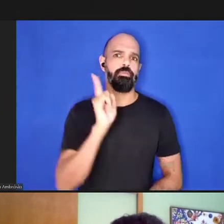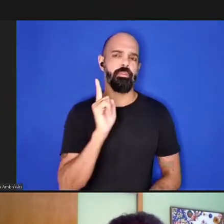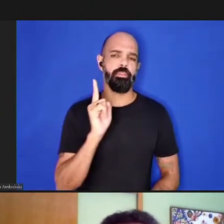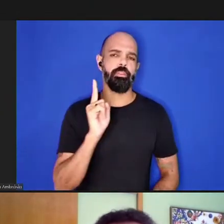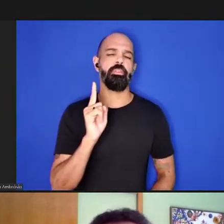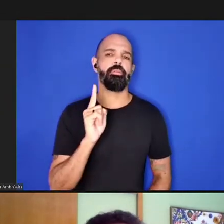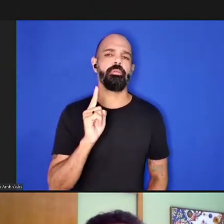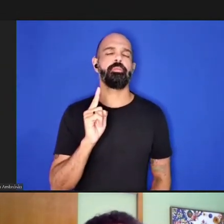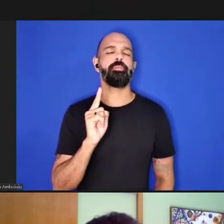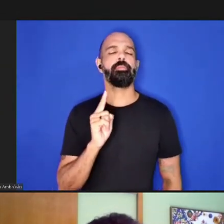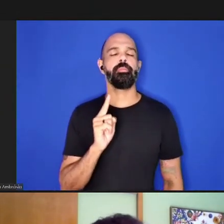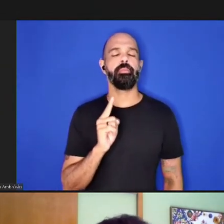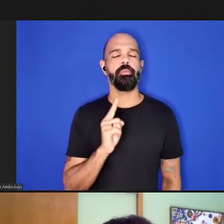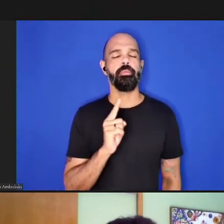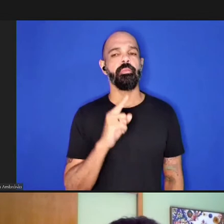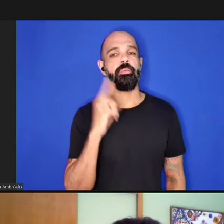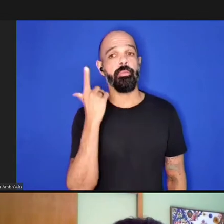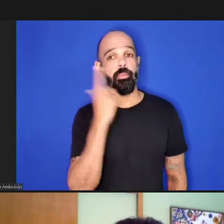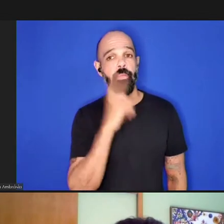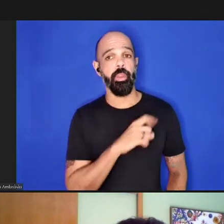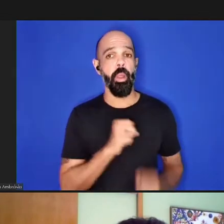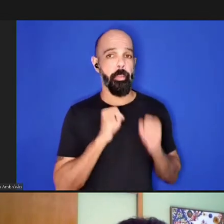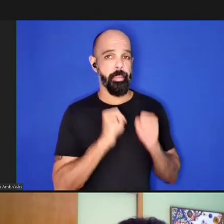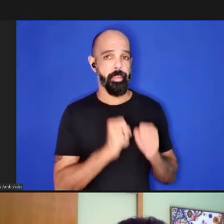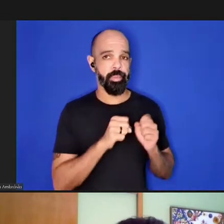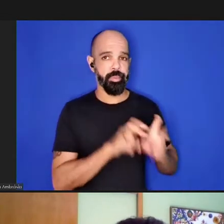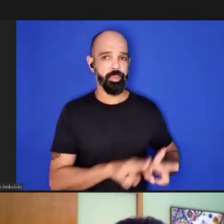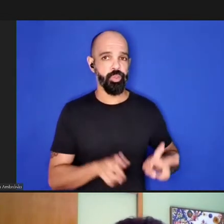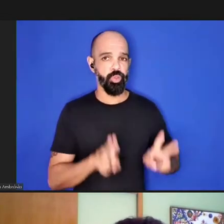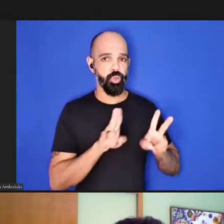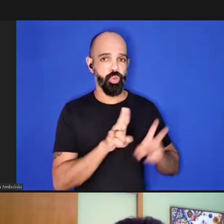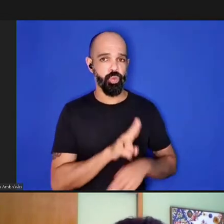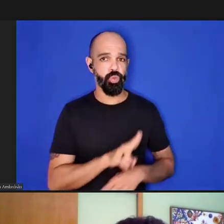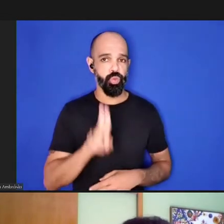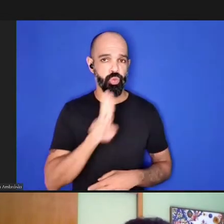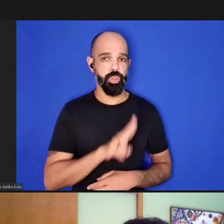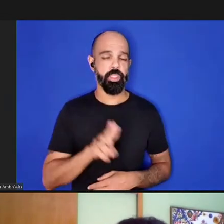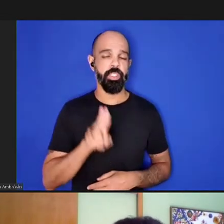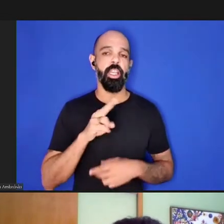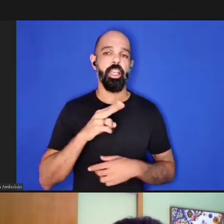e podemos usar esse expertise